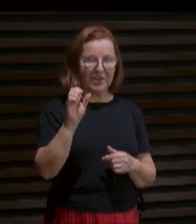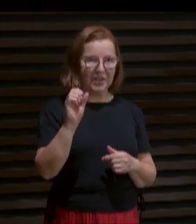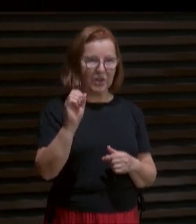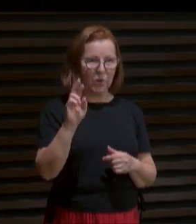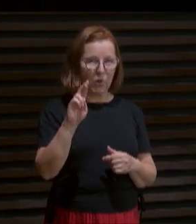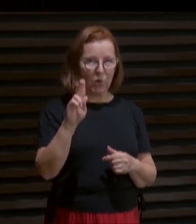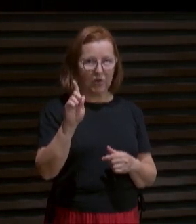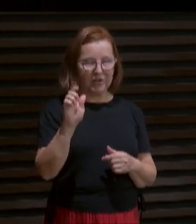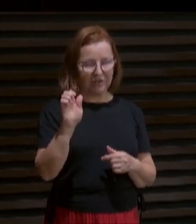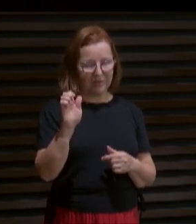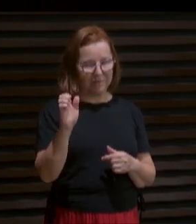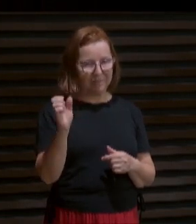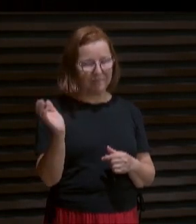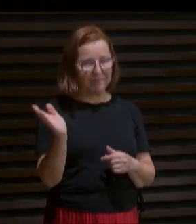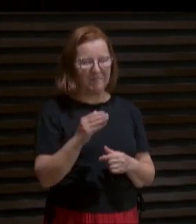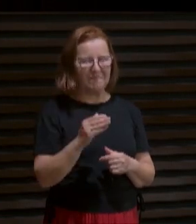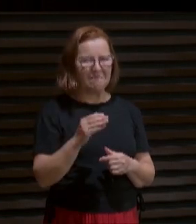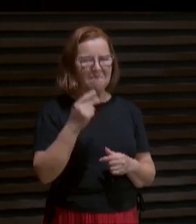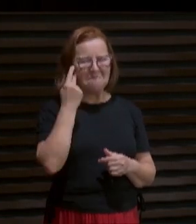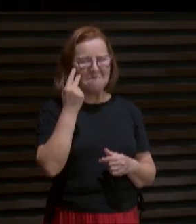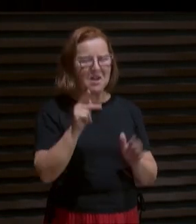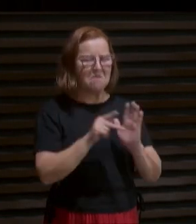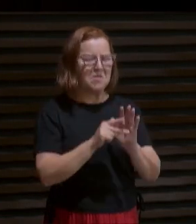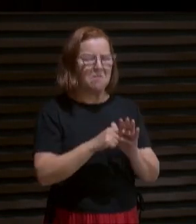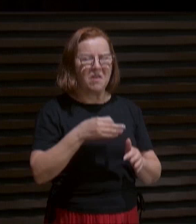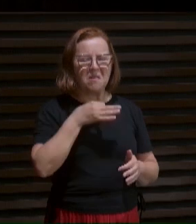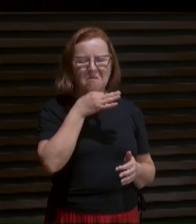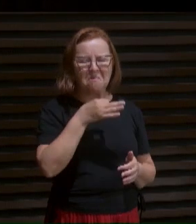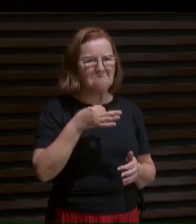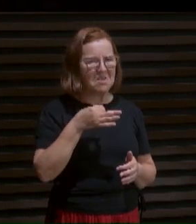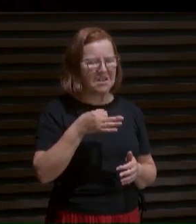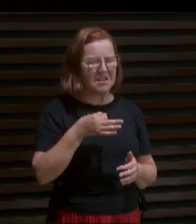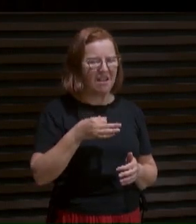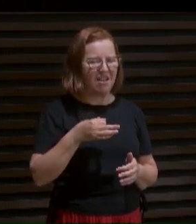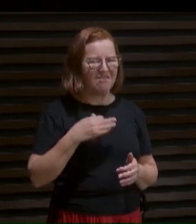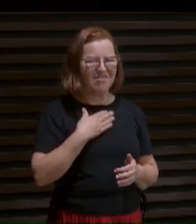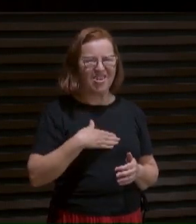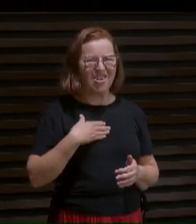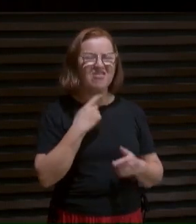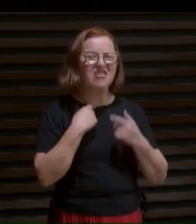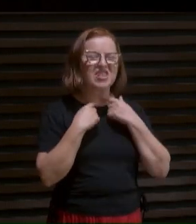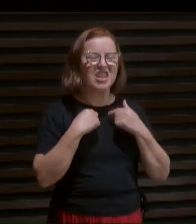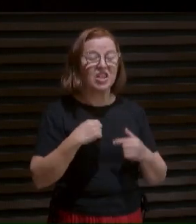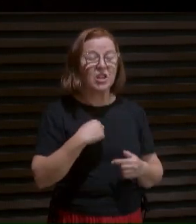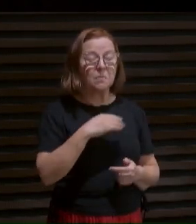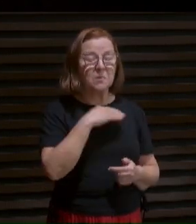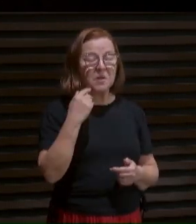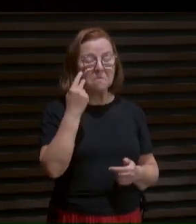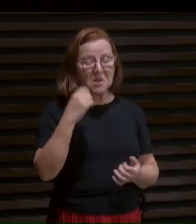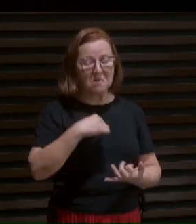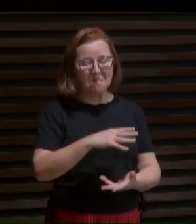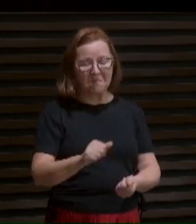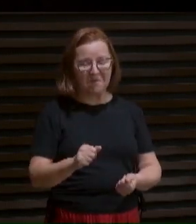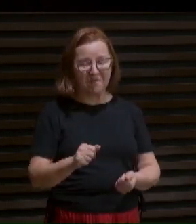preferências, gosto e vontade. Morri para o mundo, sua